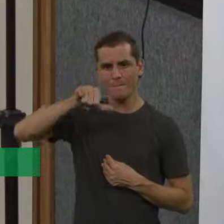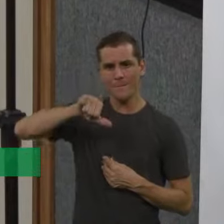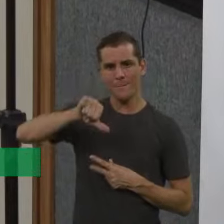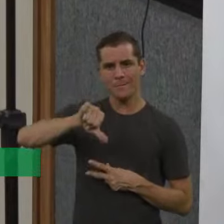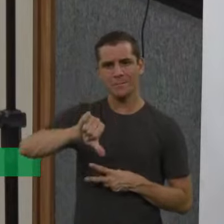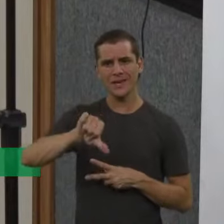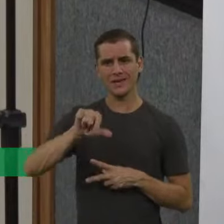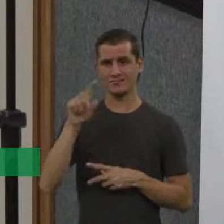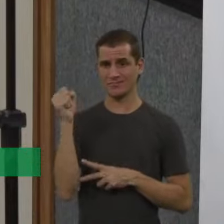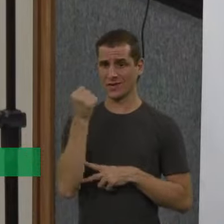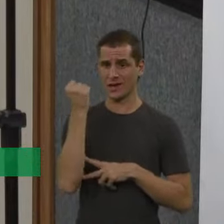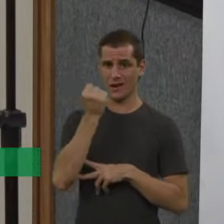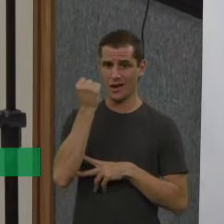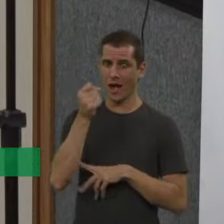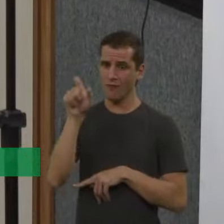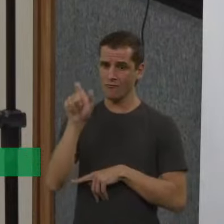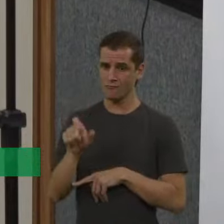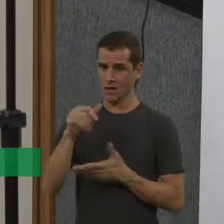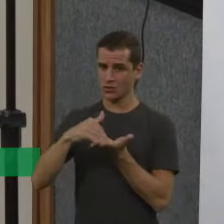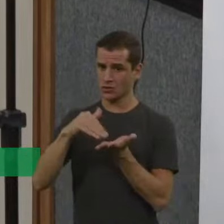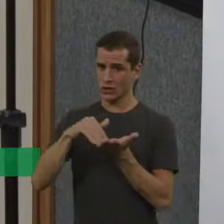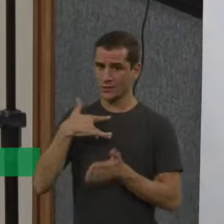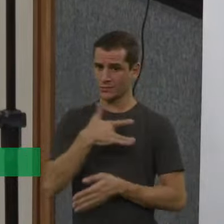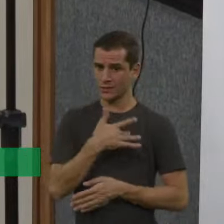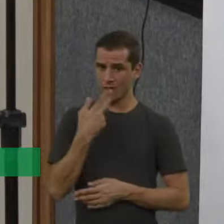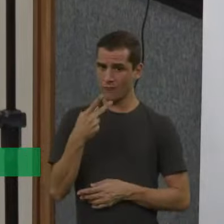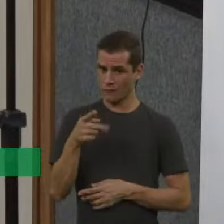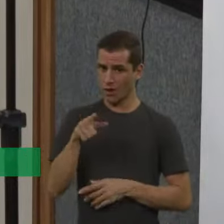nossa secretária de saúde falou de manhã,